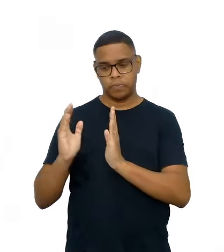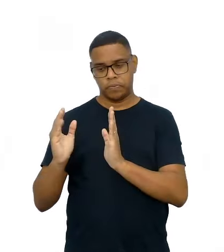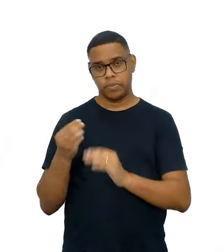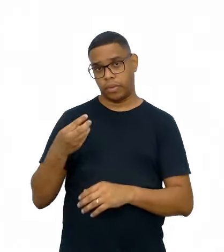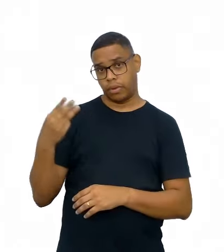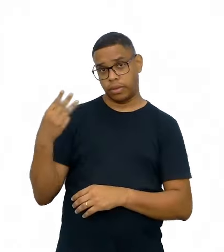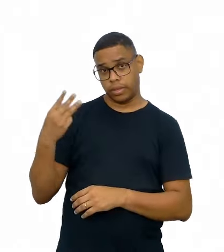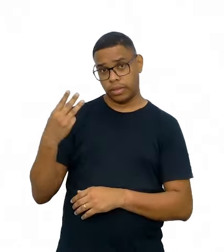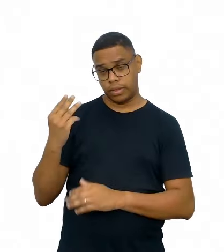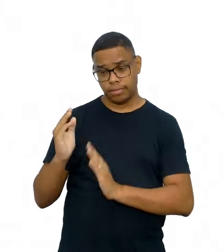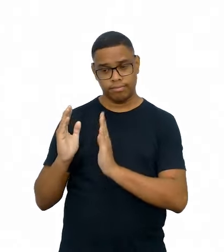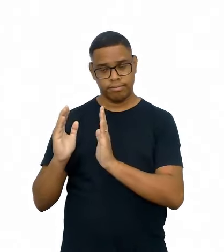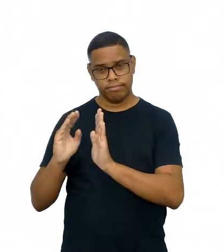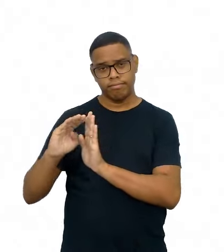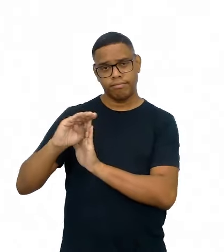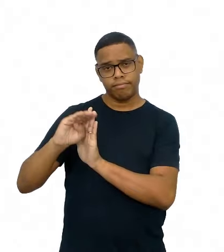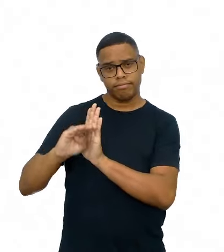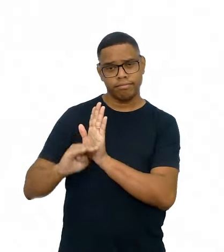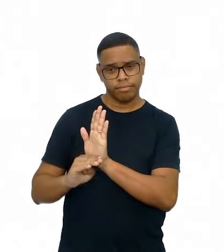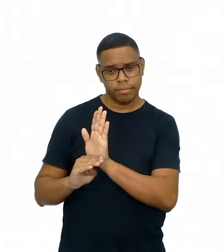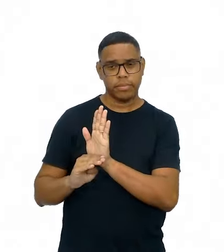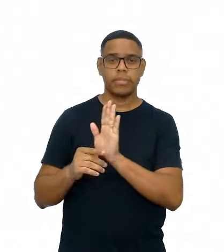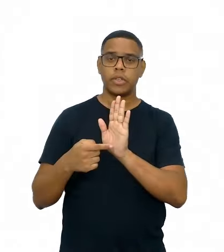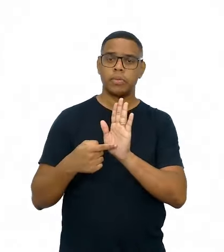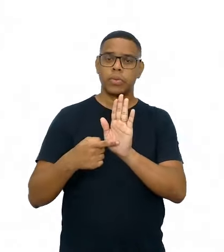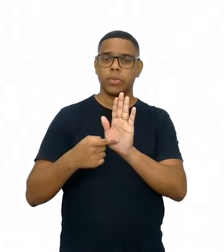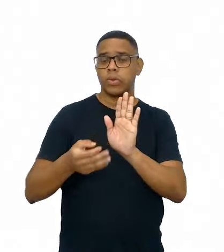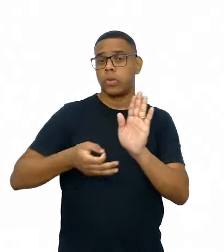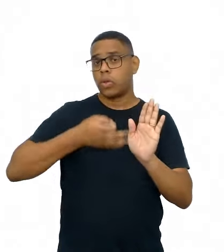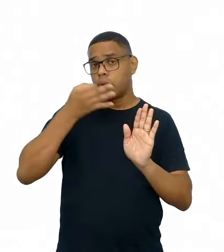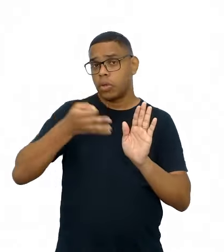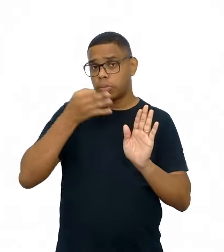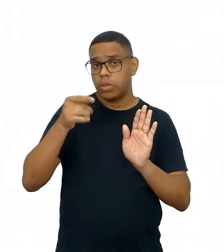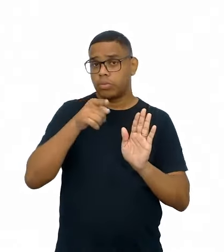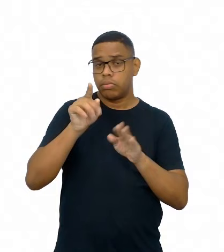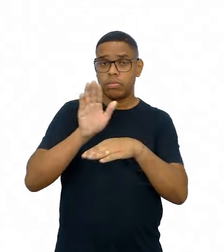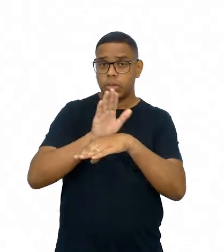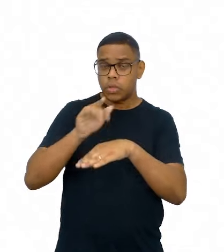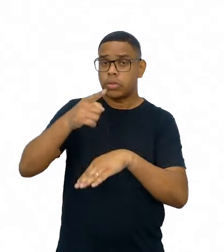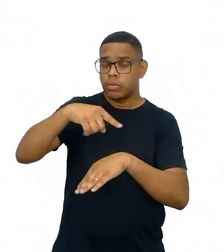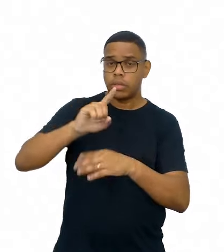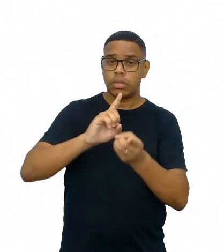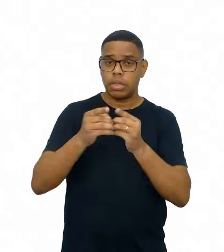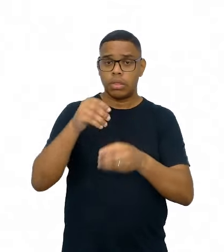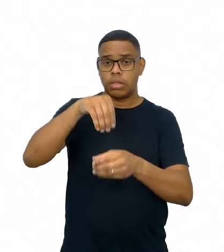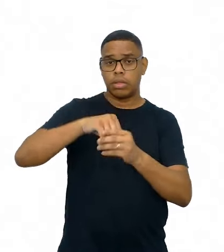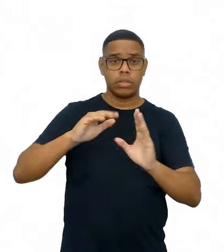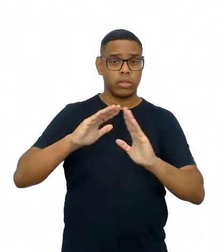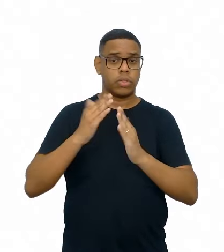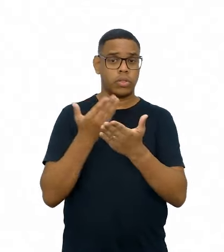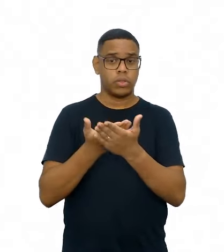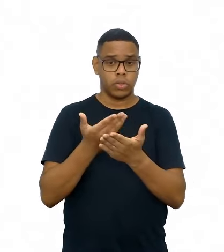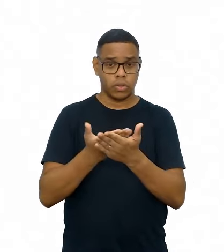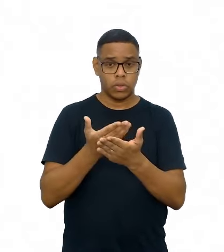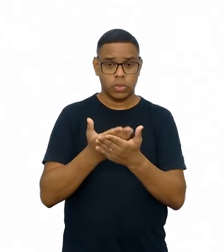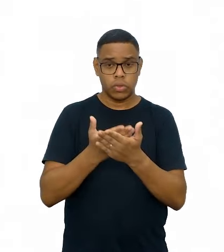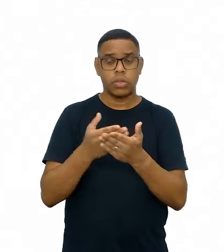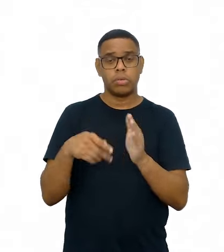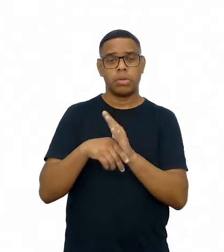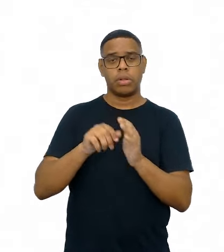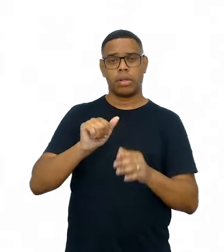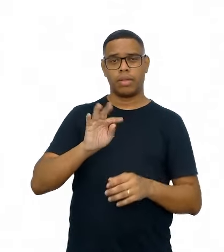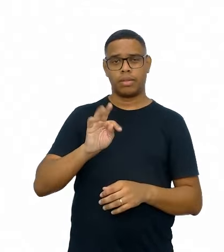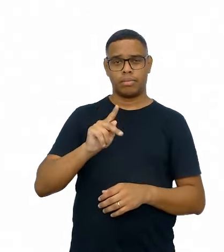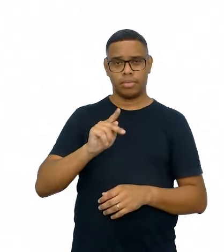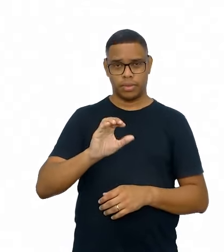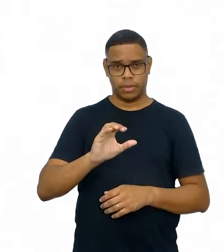na escola durante a ATPC. Vamos, então, em frente. Vamos